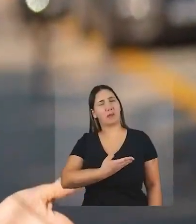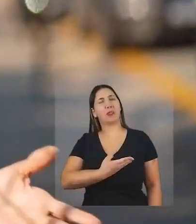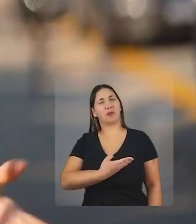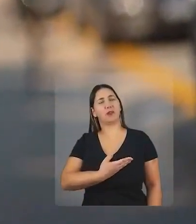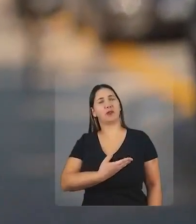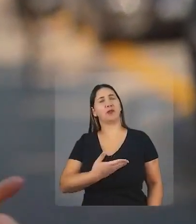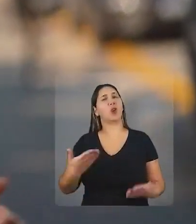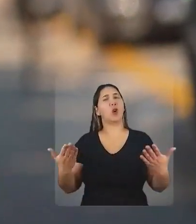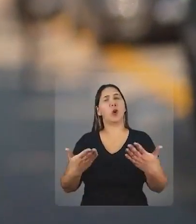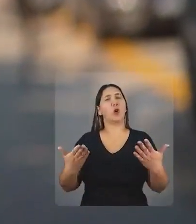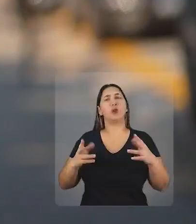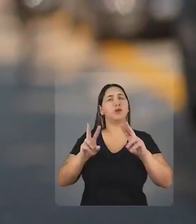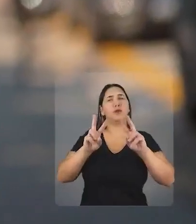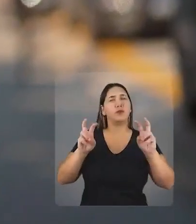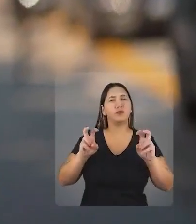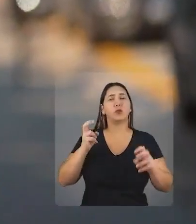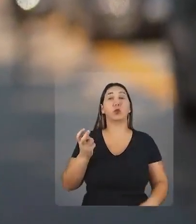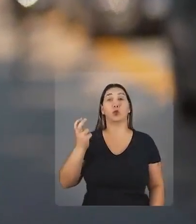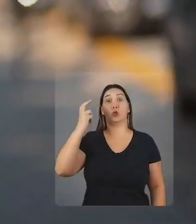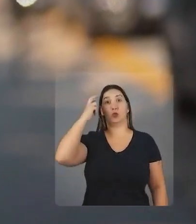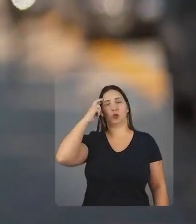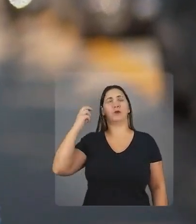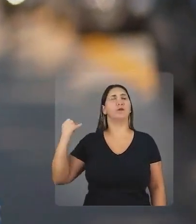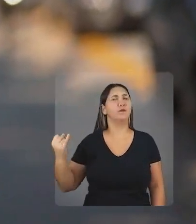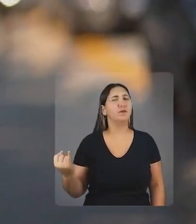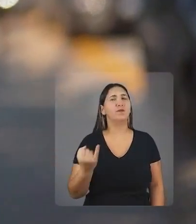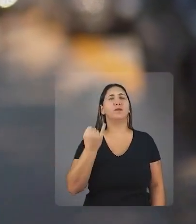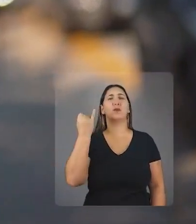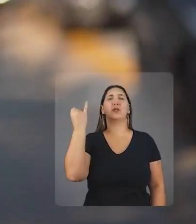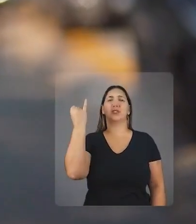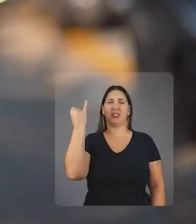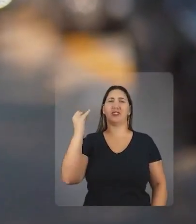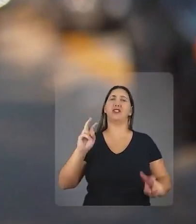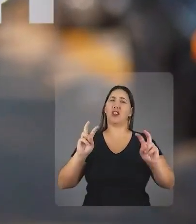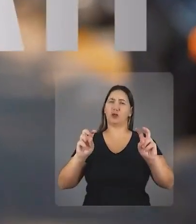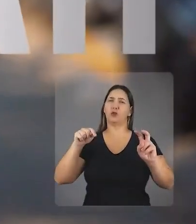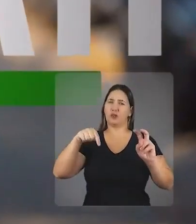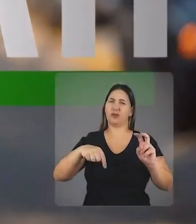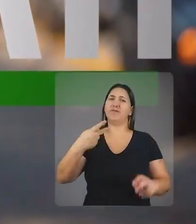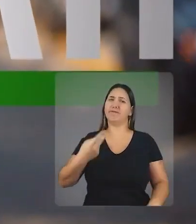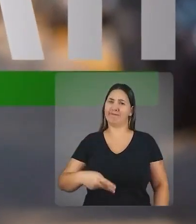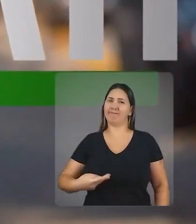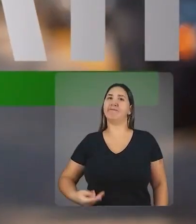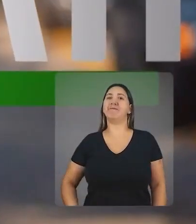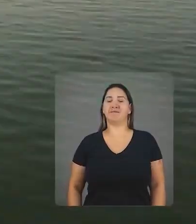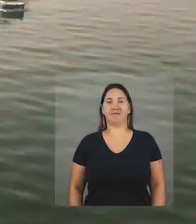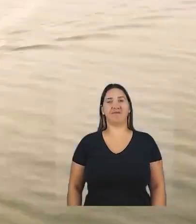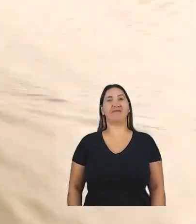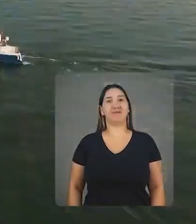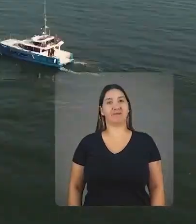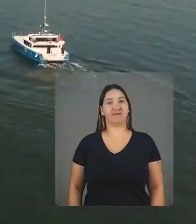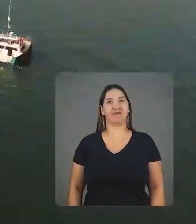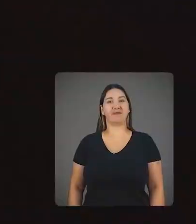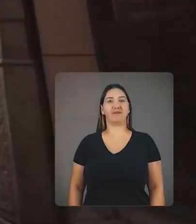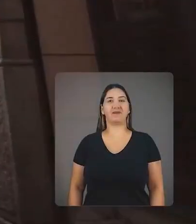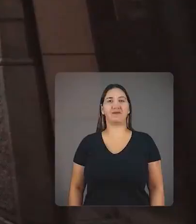Meus amigos, hoje quero falar sobre um tema que é muito importante, a cultura da nossa cidade.